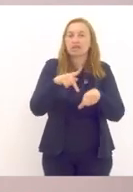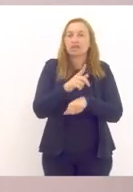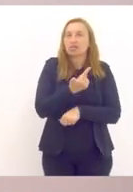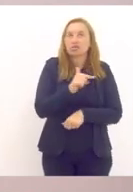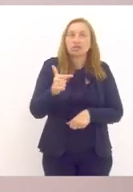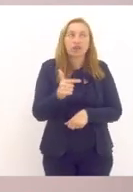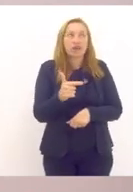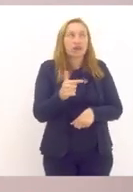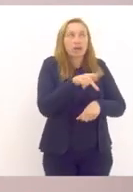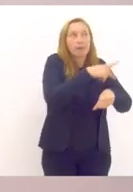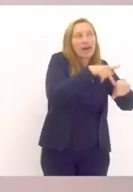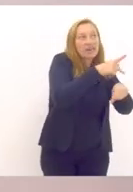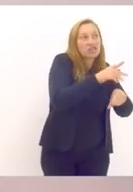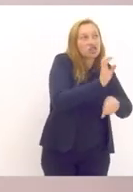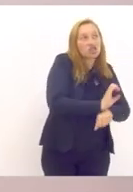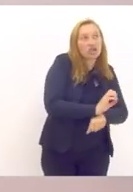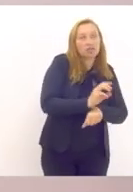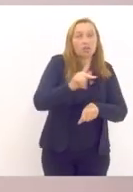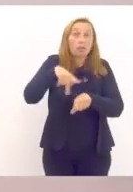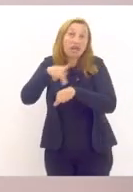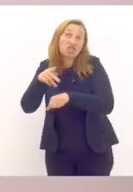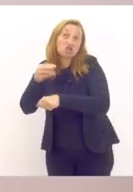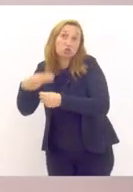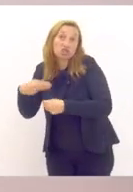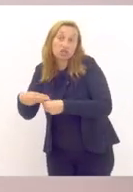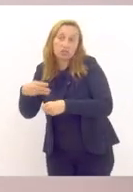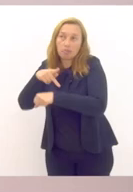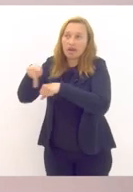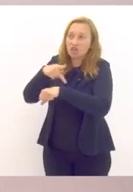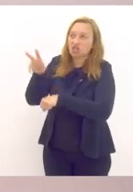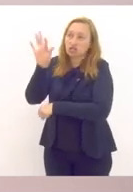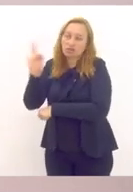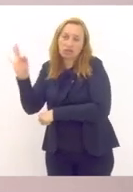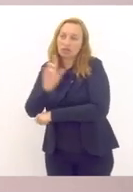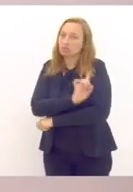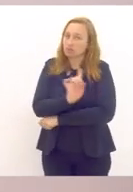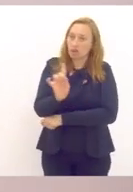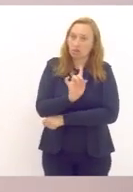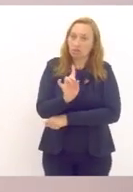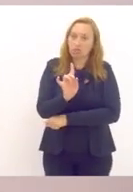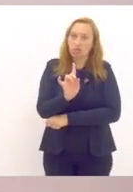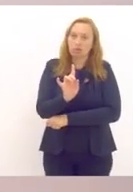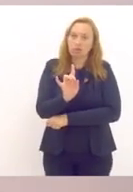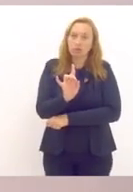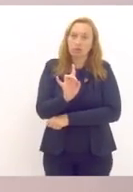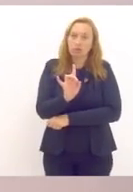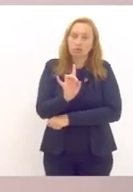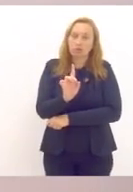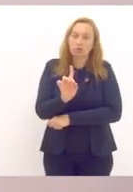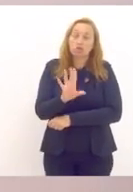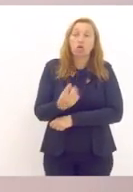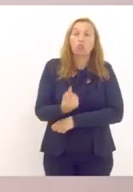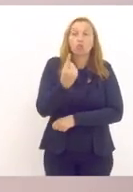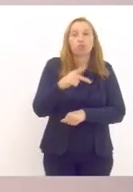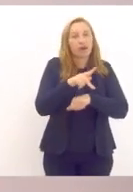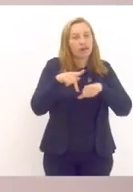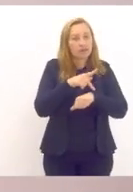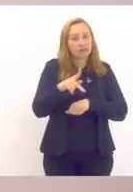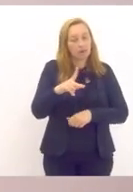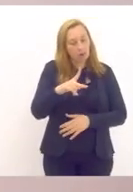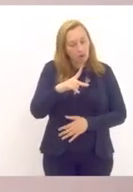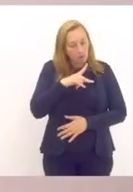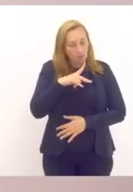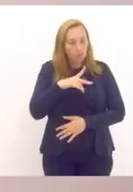dos estados, o país dos municípios e o país da União. É um país só. O benefício para a população é um só. Então,